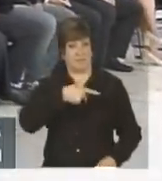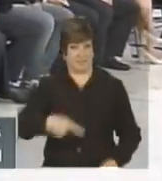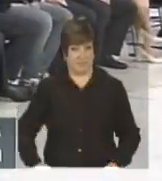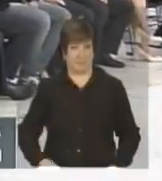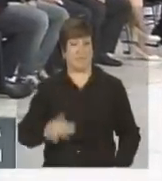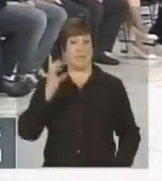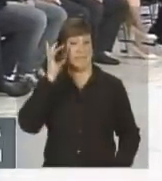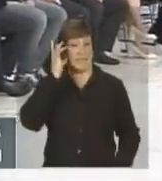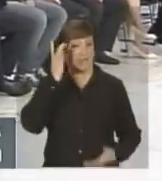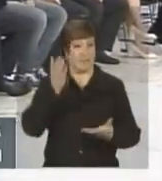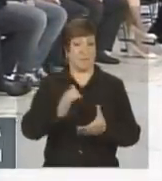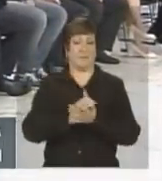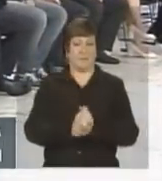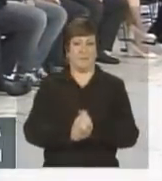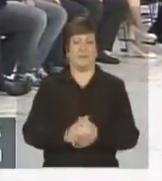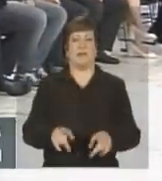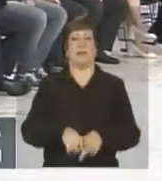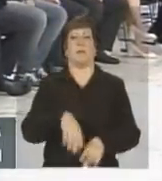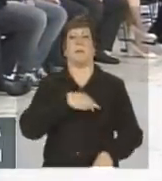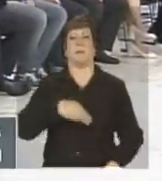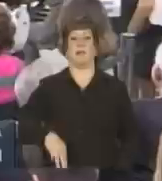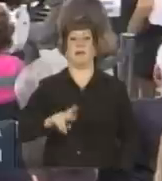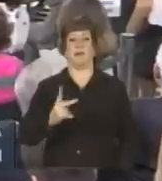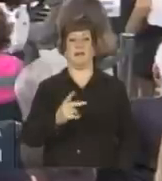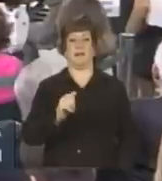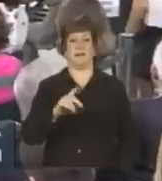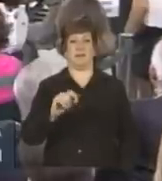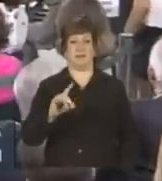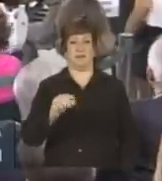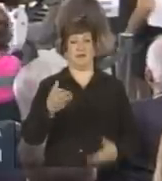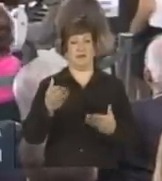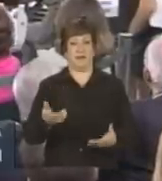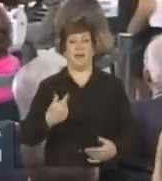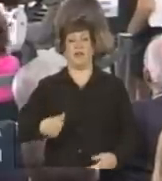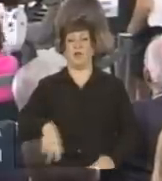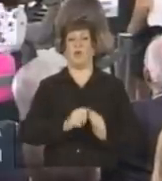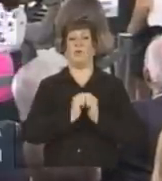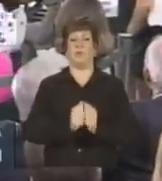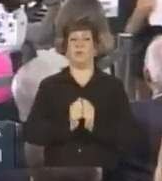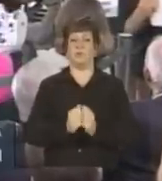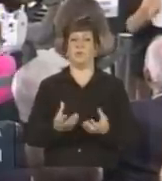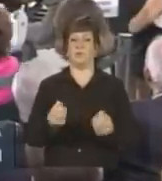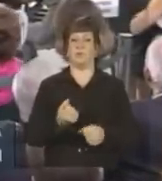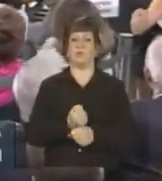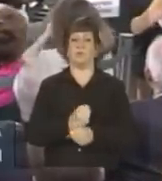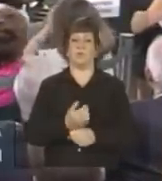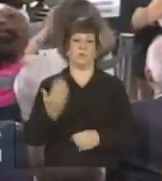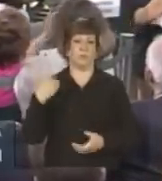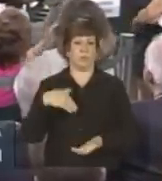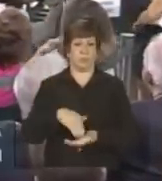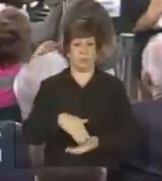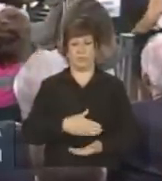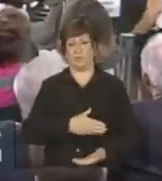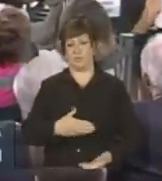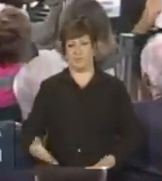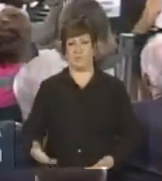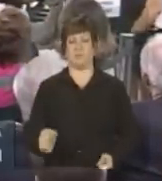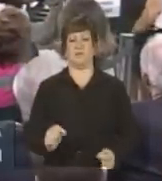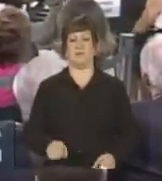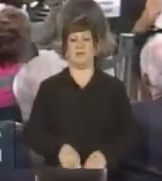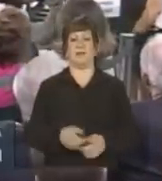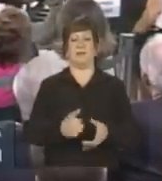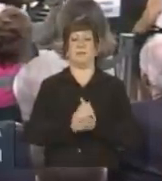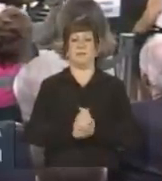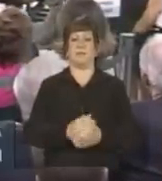Rousseff, nosso ministro da Educação, Fernando Haddad, com quem convivemos durante todos esses últimos anos, presidente do Senado,